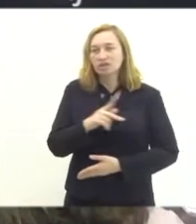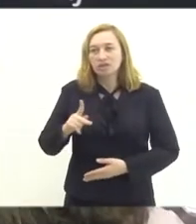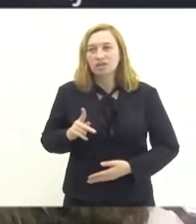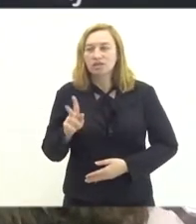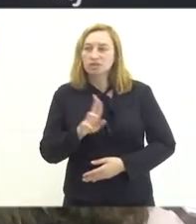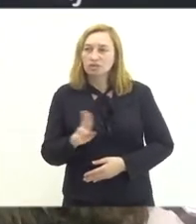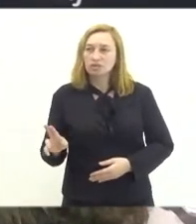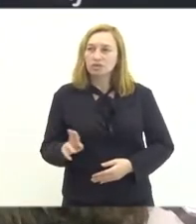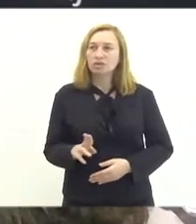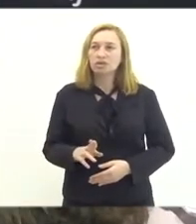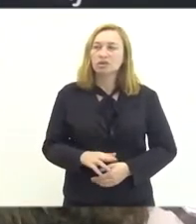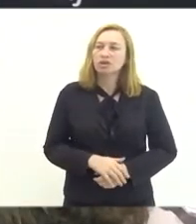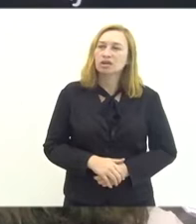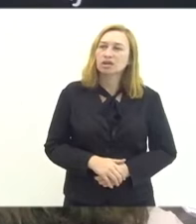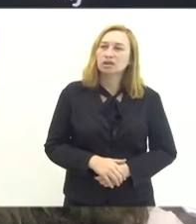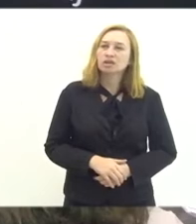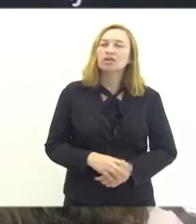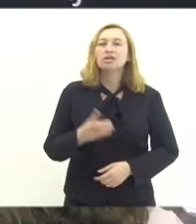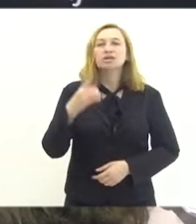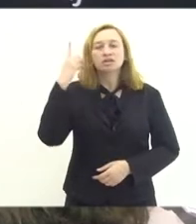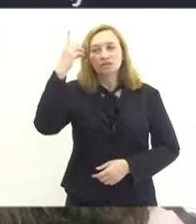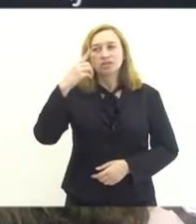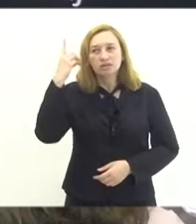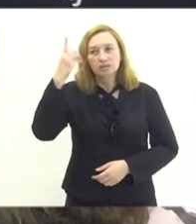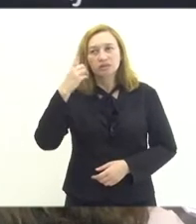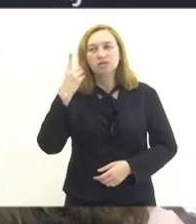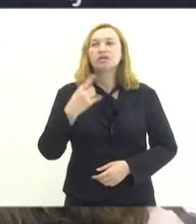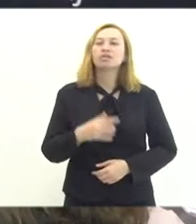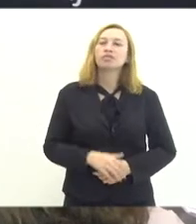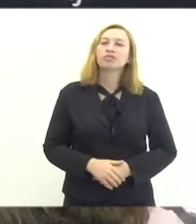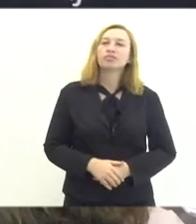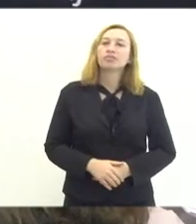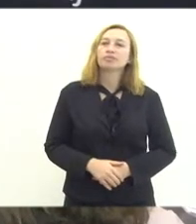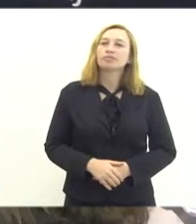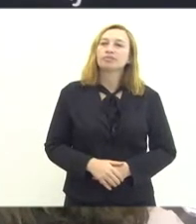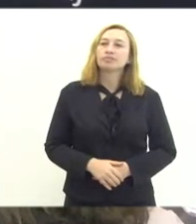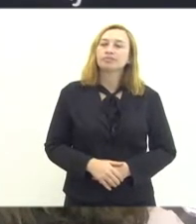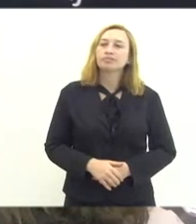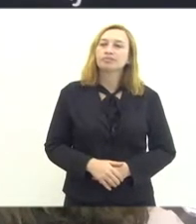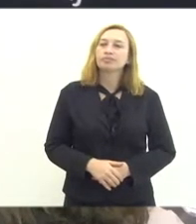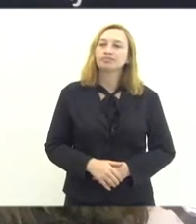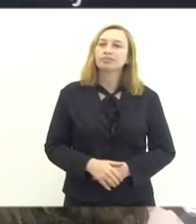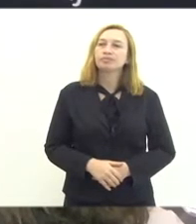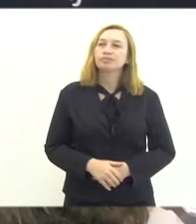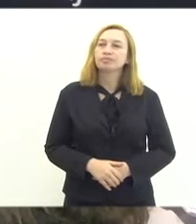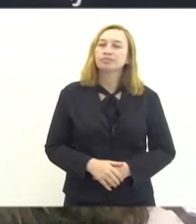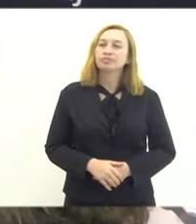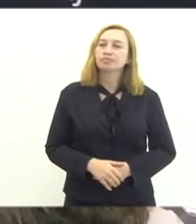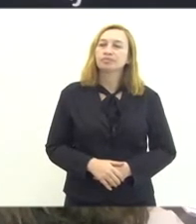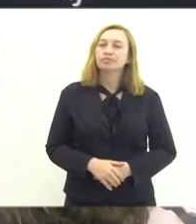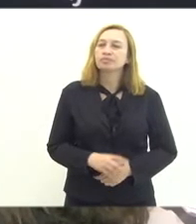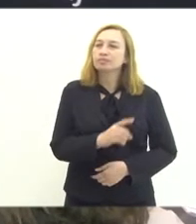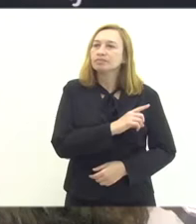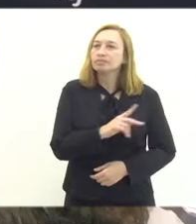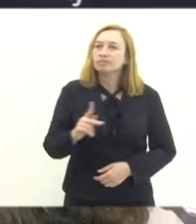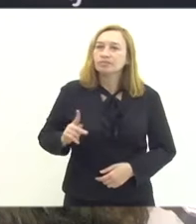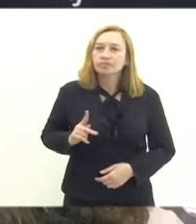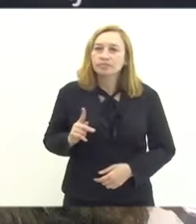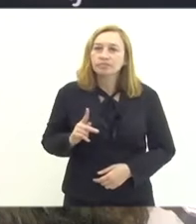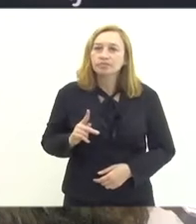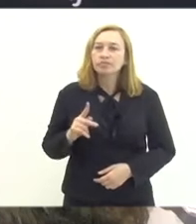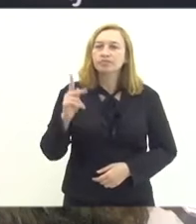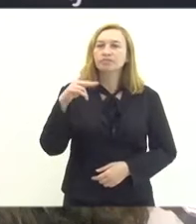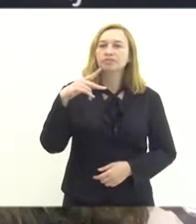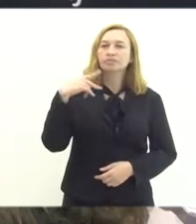cumprimento a todos na figura do doutor o deputado presidente da comissao é a defensoria pública tem que política